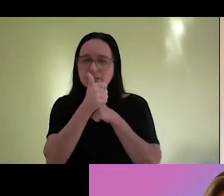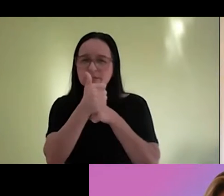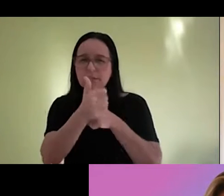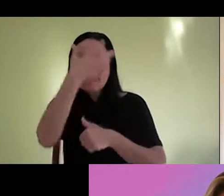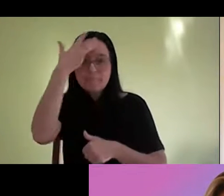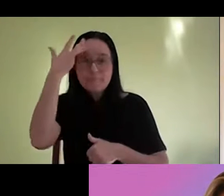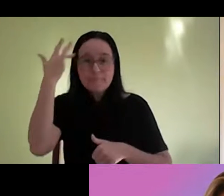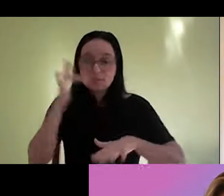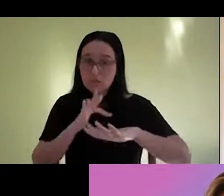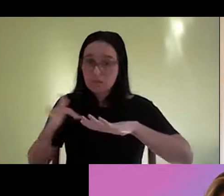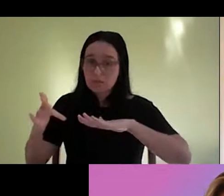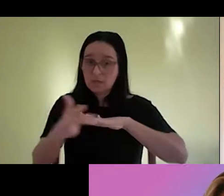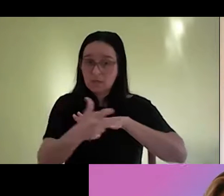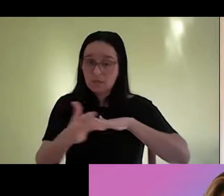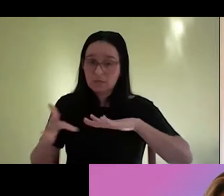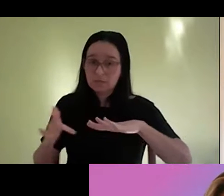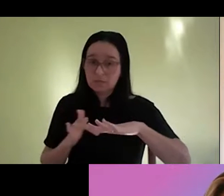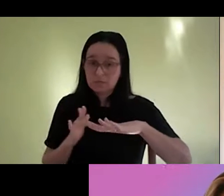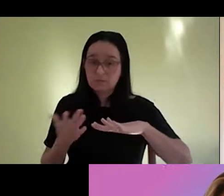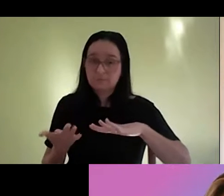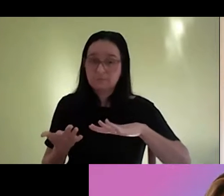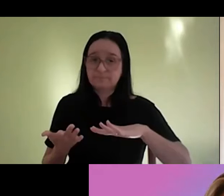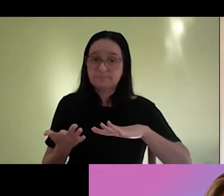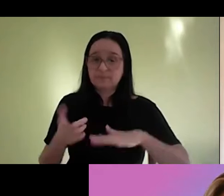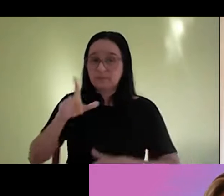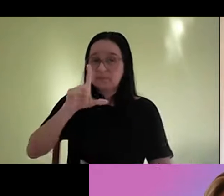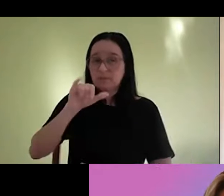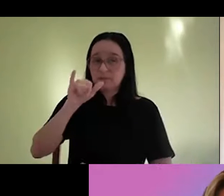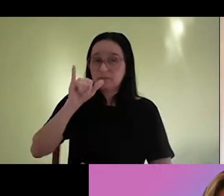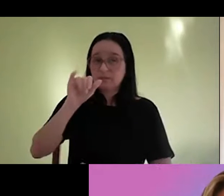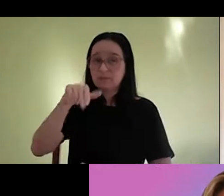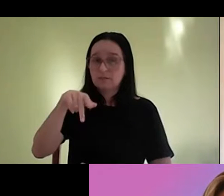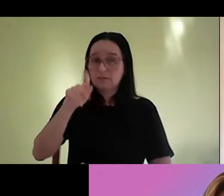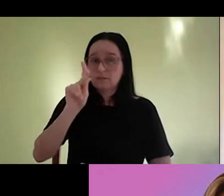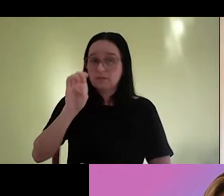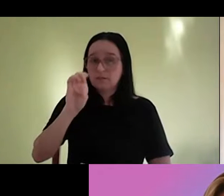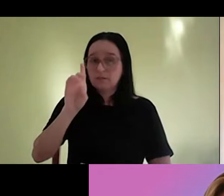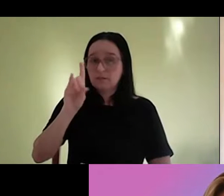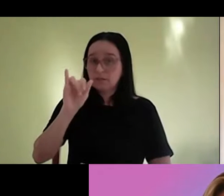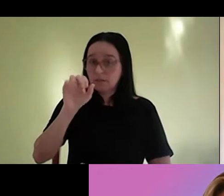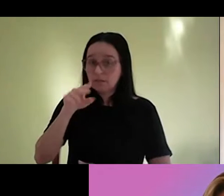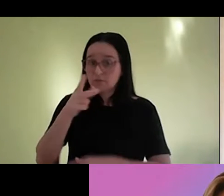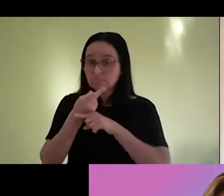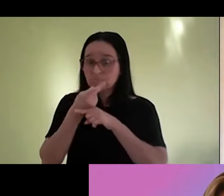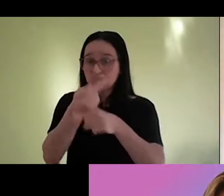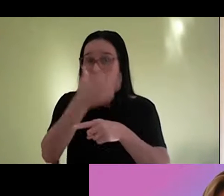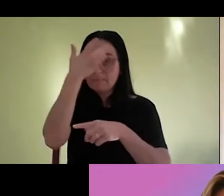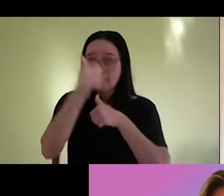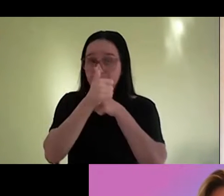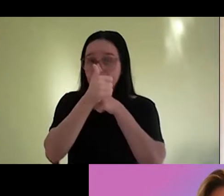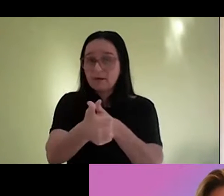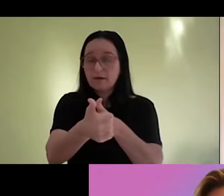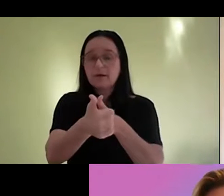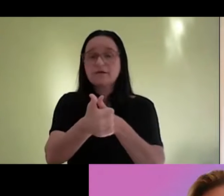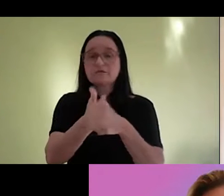principalmente no Insta, no LinkedIn, de pessoas que você identifica que